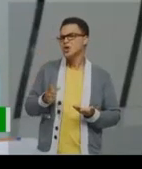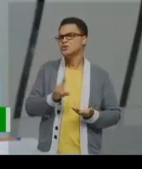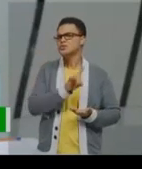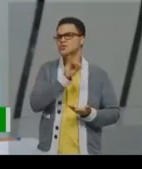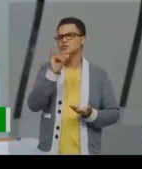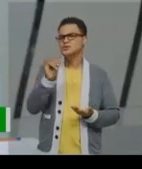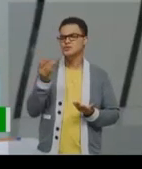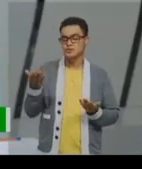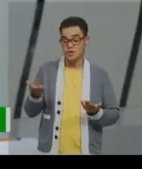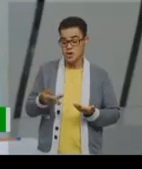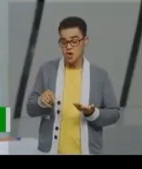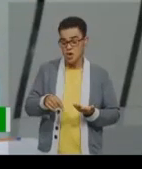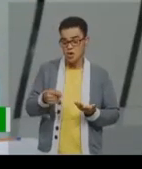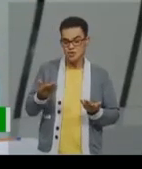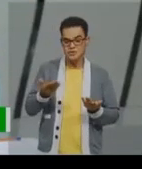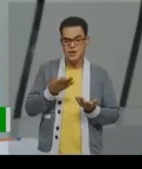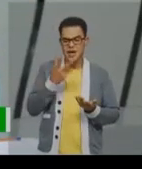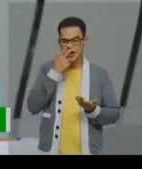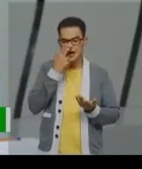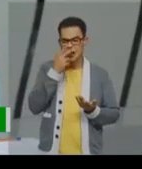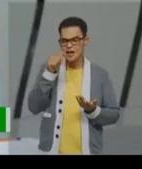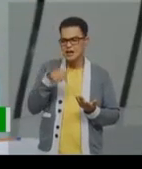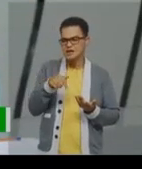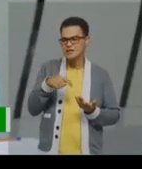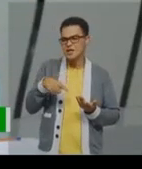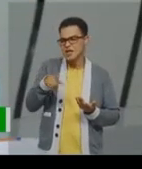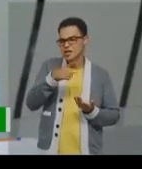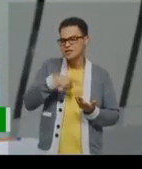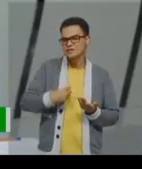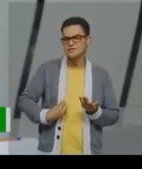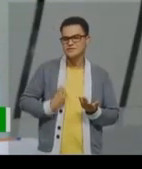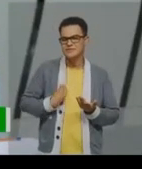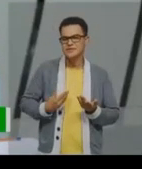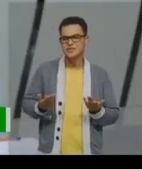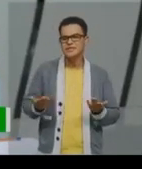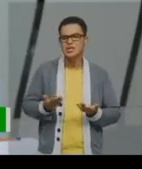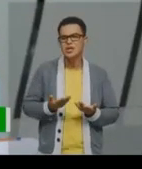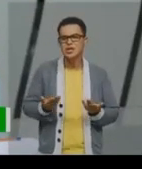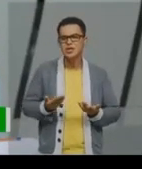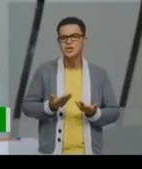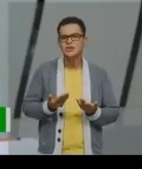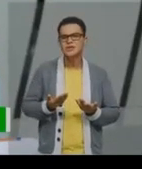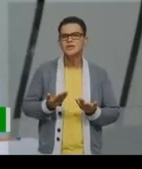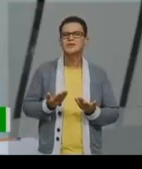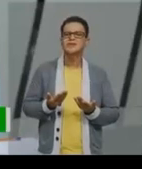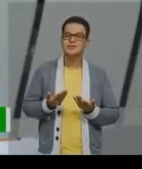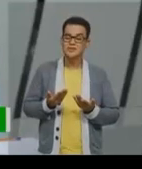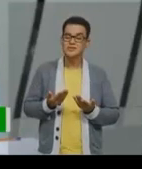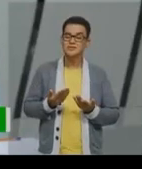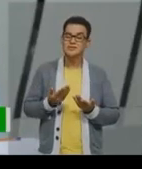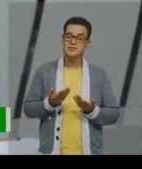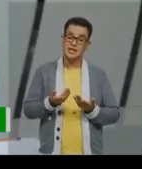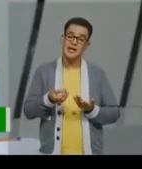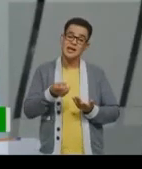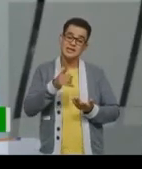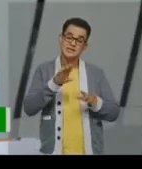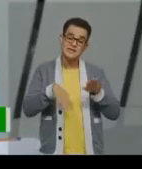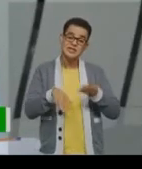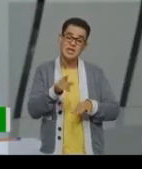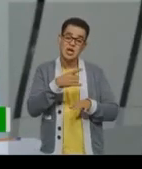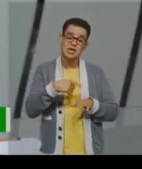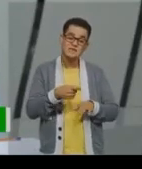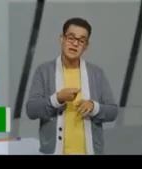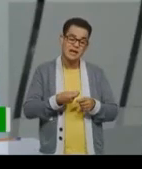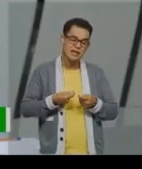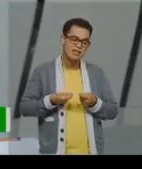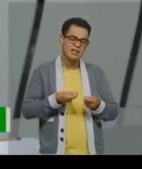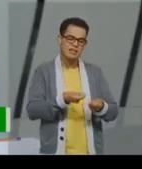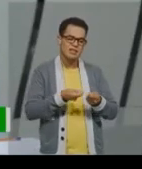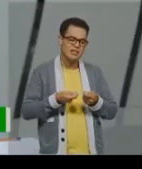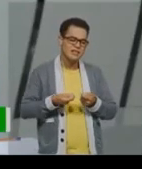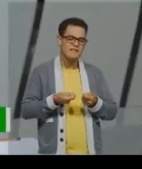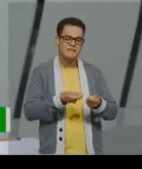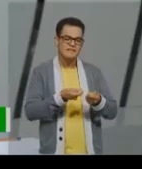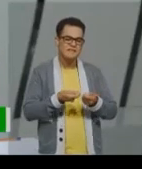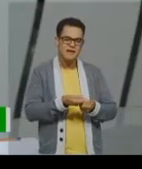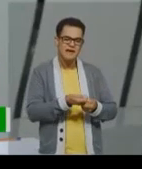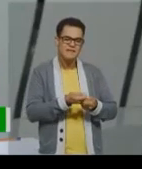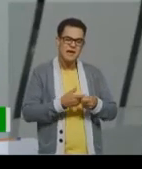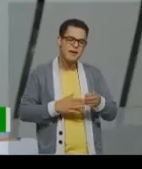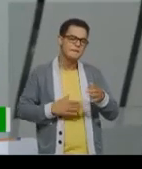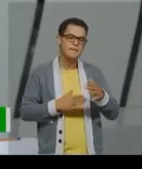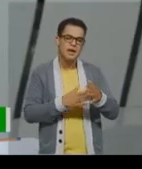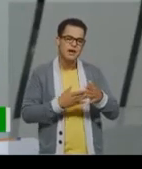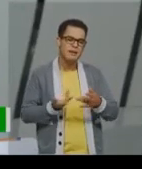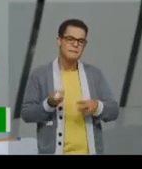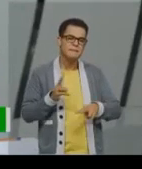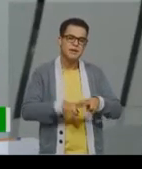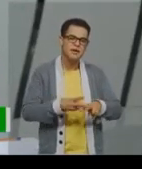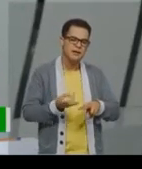nossas ações, nós também podemos fazer com que o exercício da cidadania do outro seja efetivado, né? Então, obstáculos nós